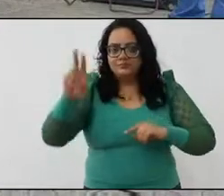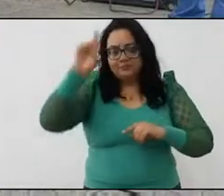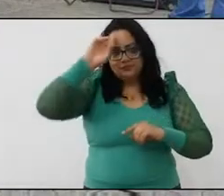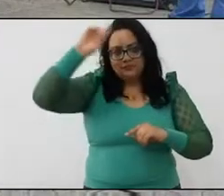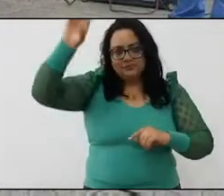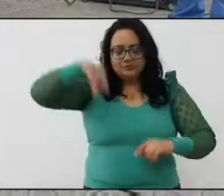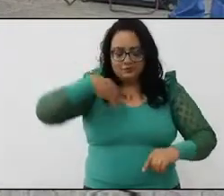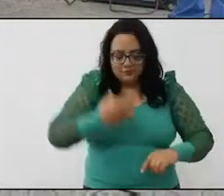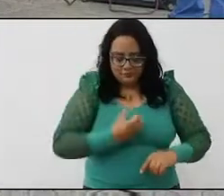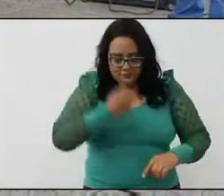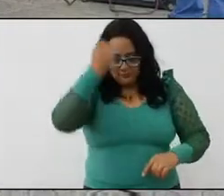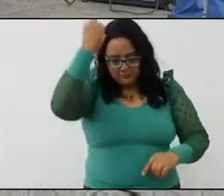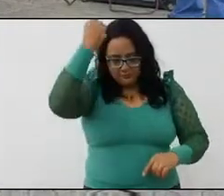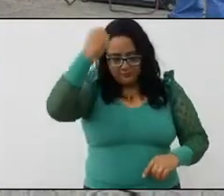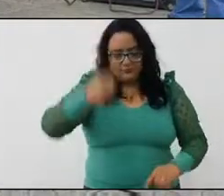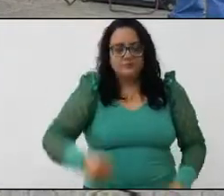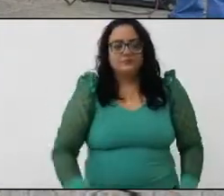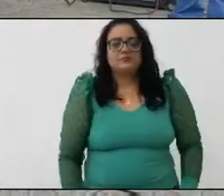Salvador.